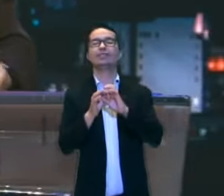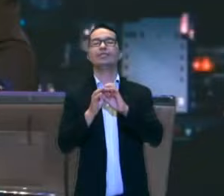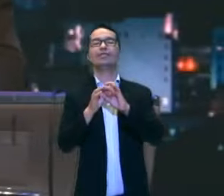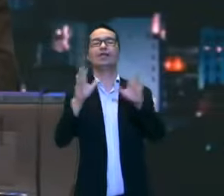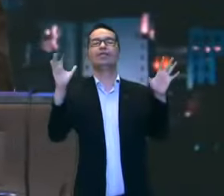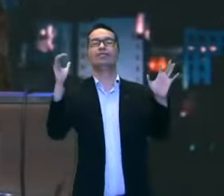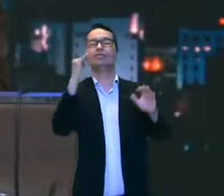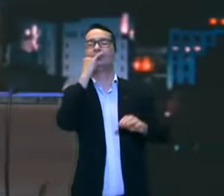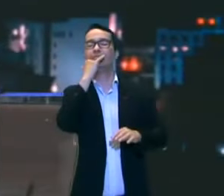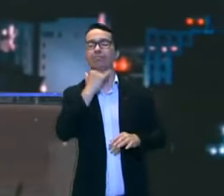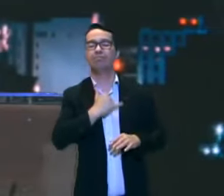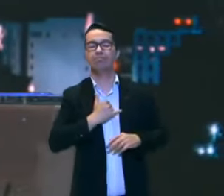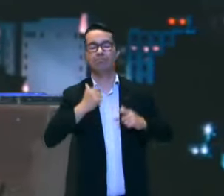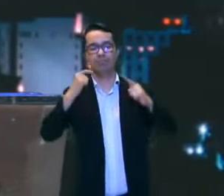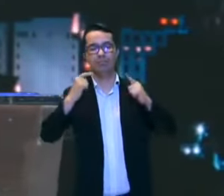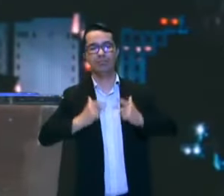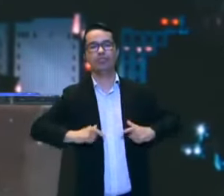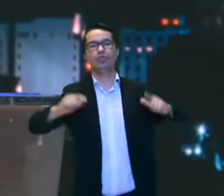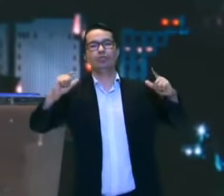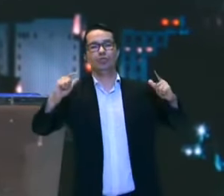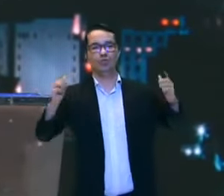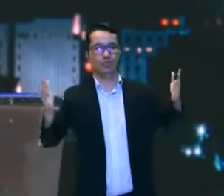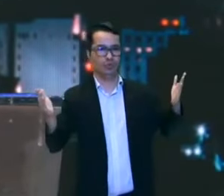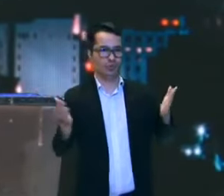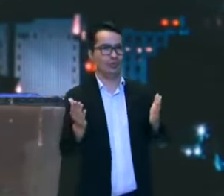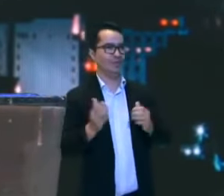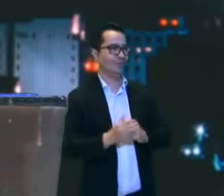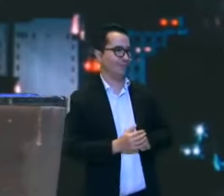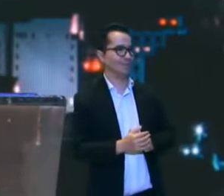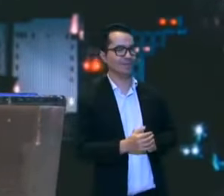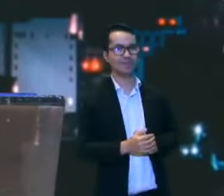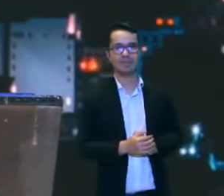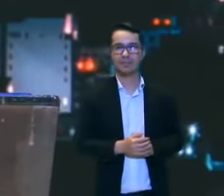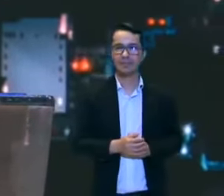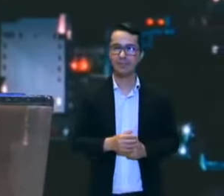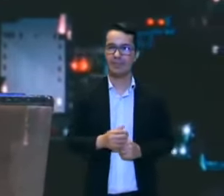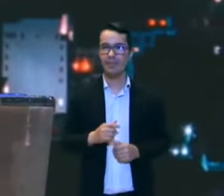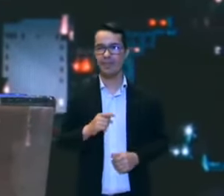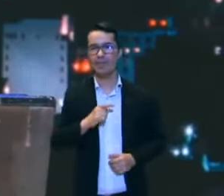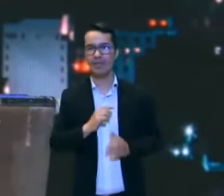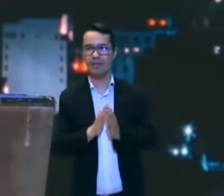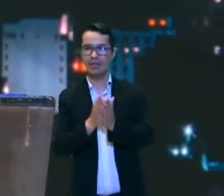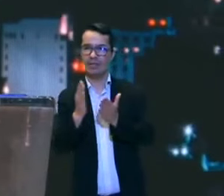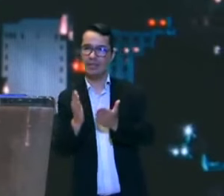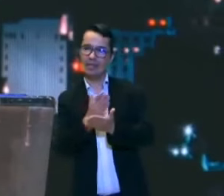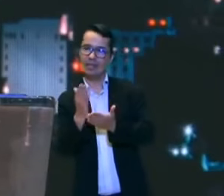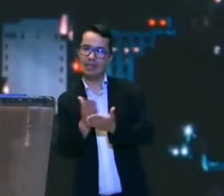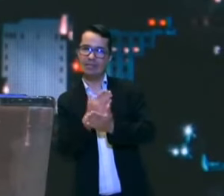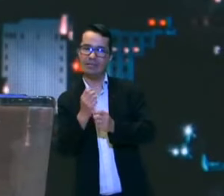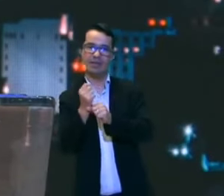essa mensagem, eu lembrei de um livro que eu li alguns anos atrás, e eu recomendo.